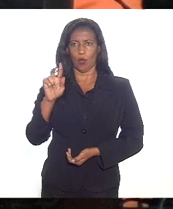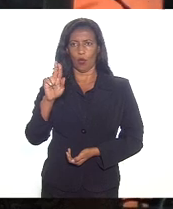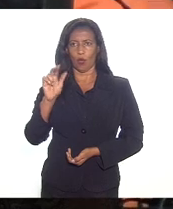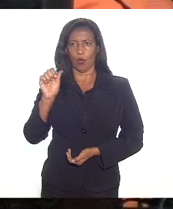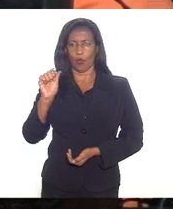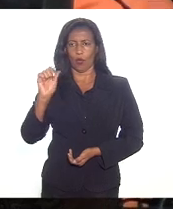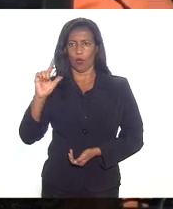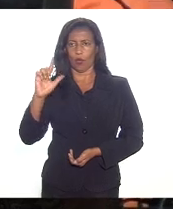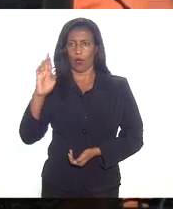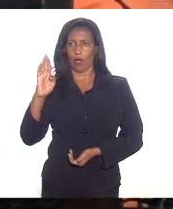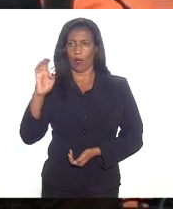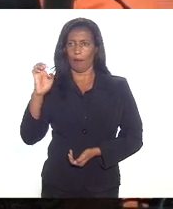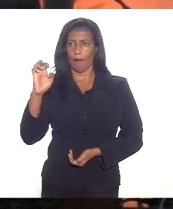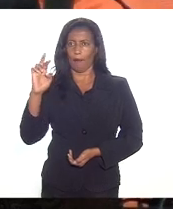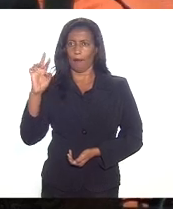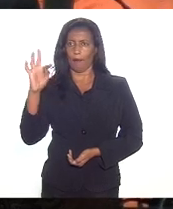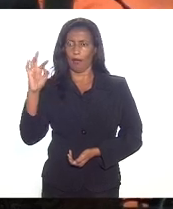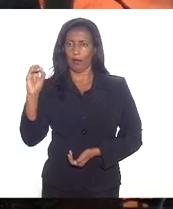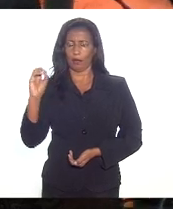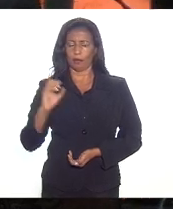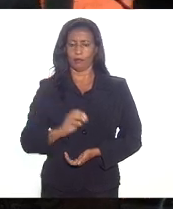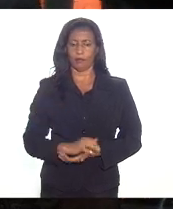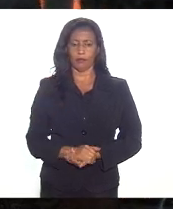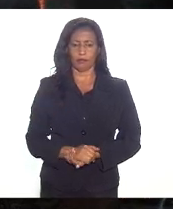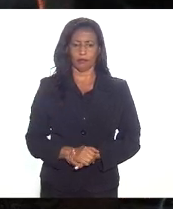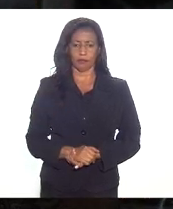Deputado Márcio Gualberto.